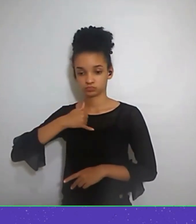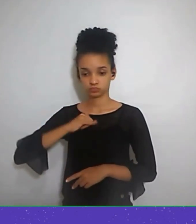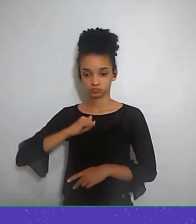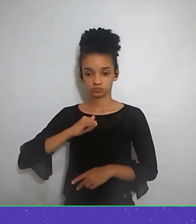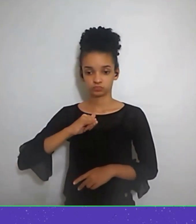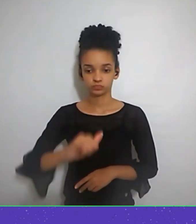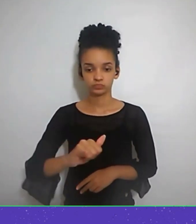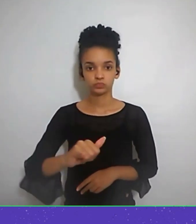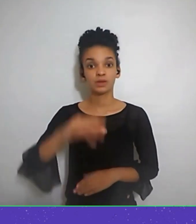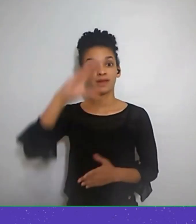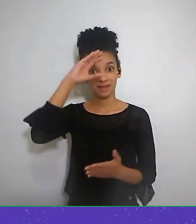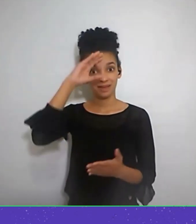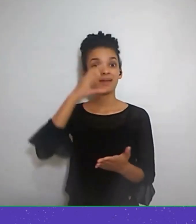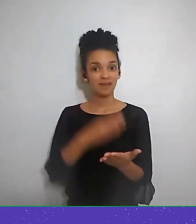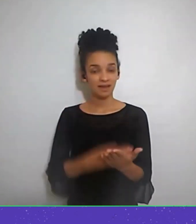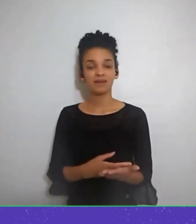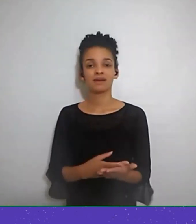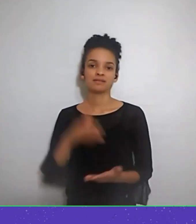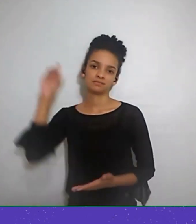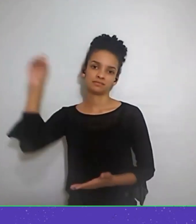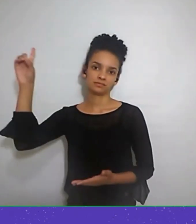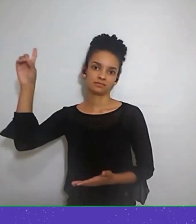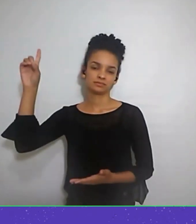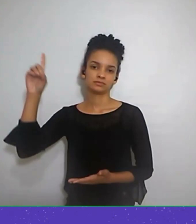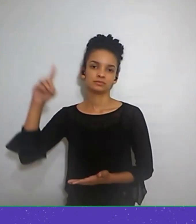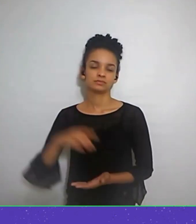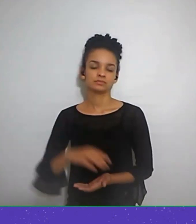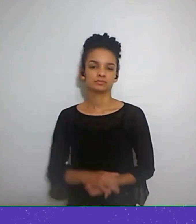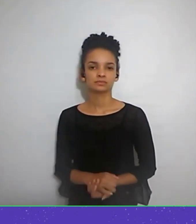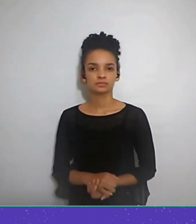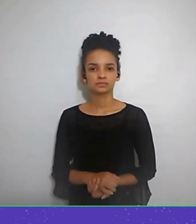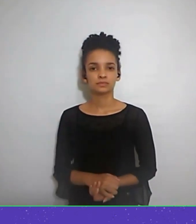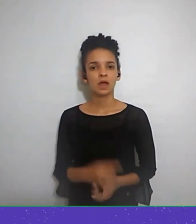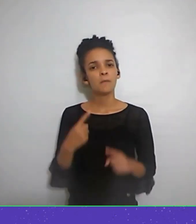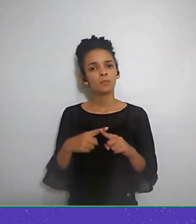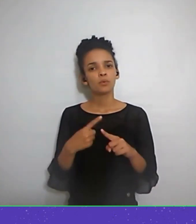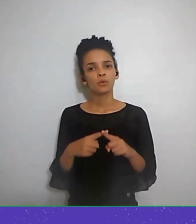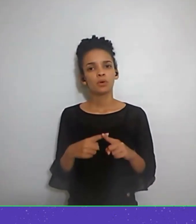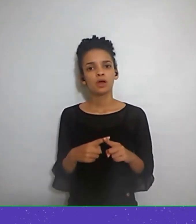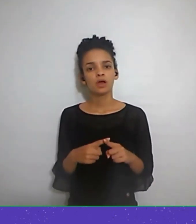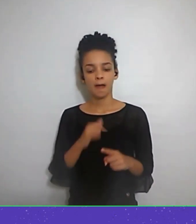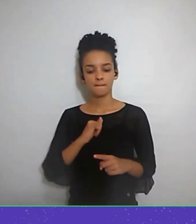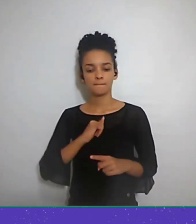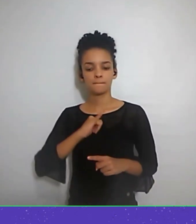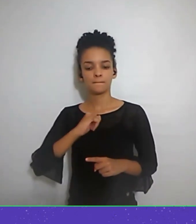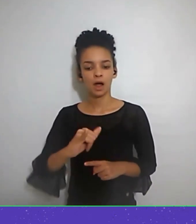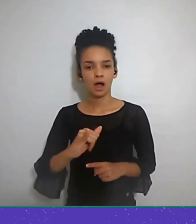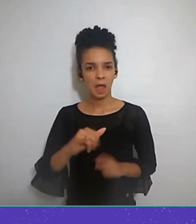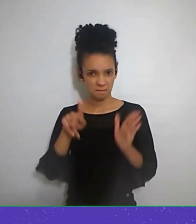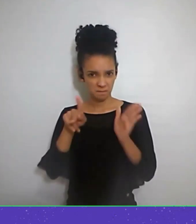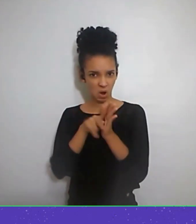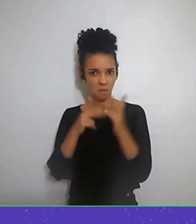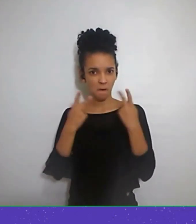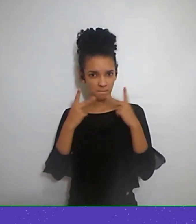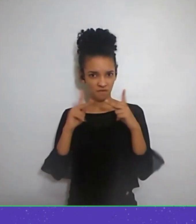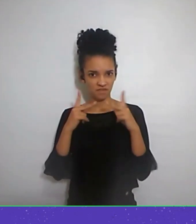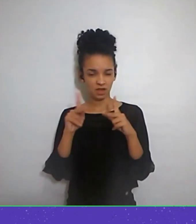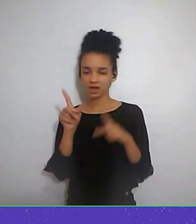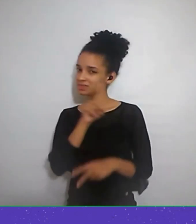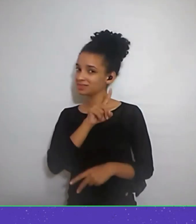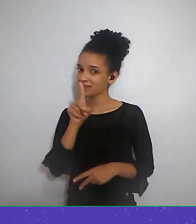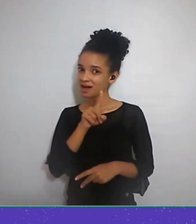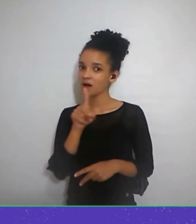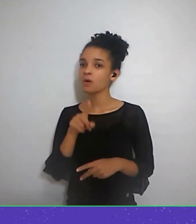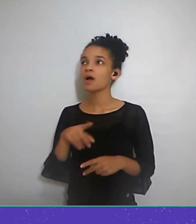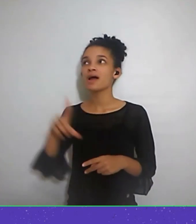entenderam. Já que a palavra não é do profeta, a palavra que o profeta fala vem de Deus, você ouve a palavra